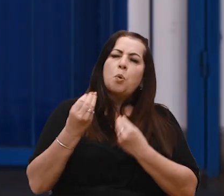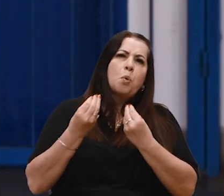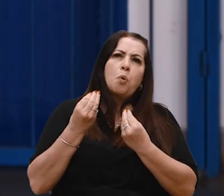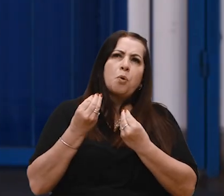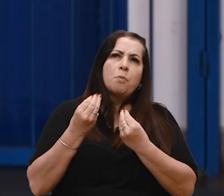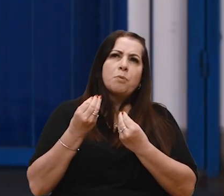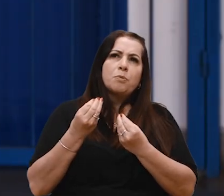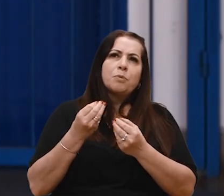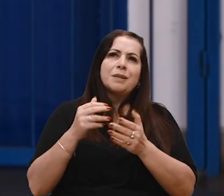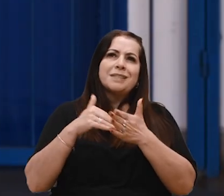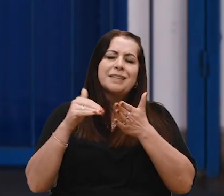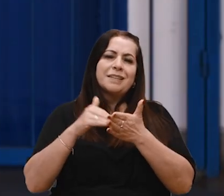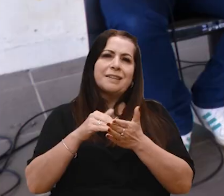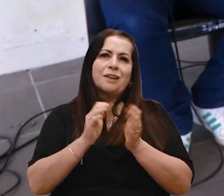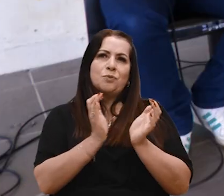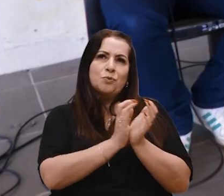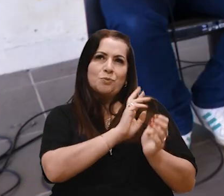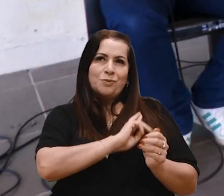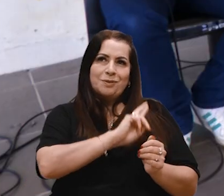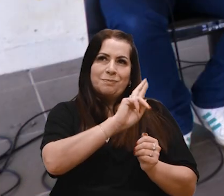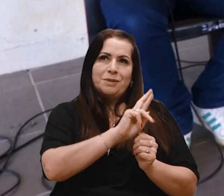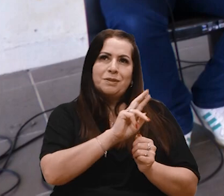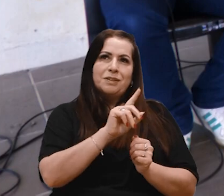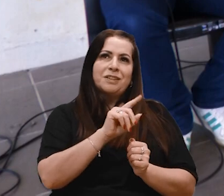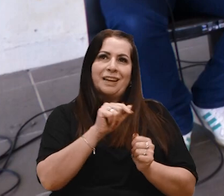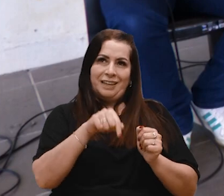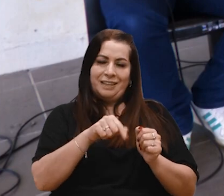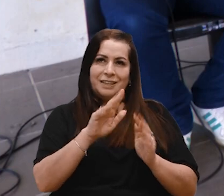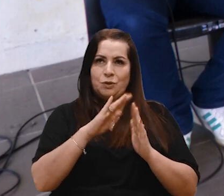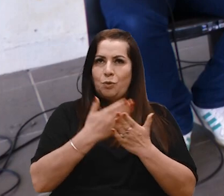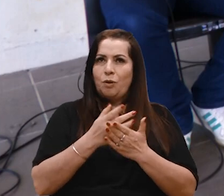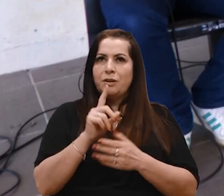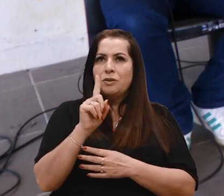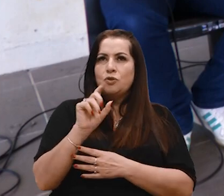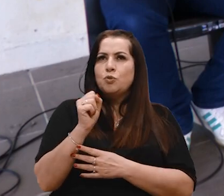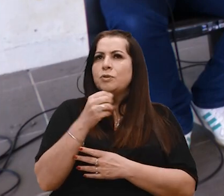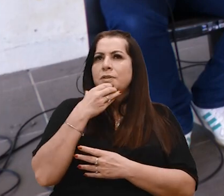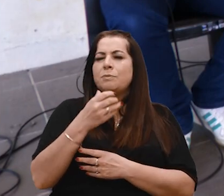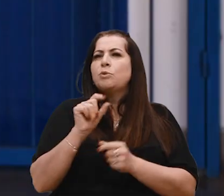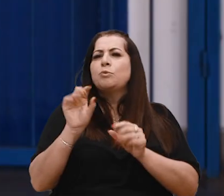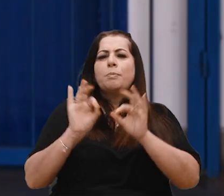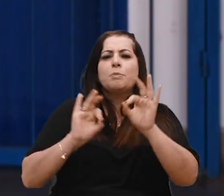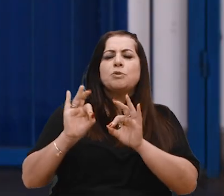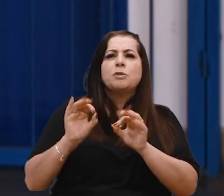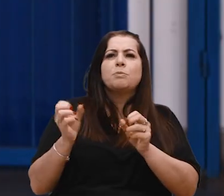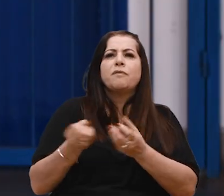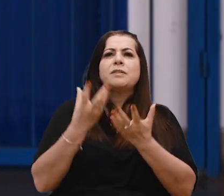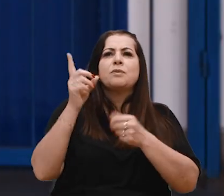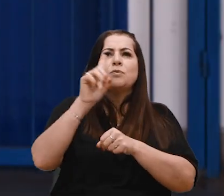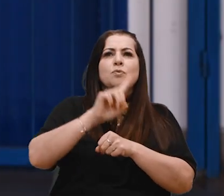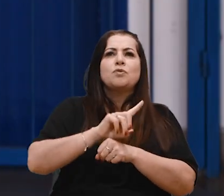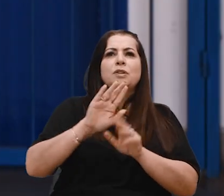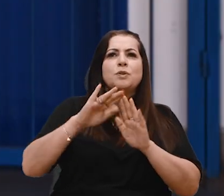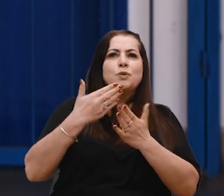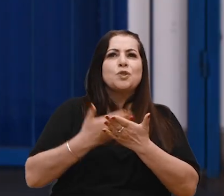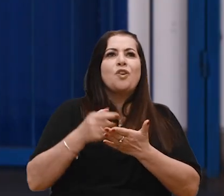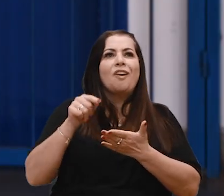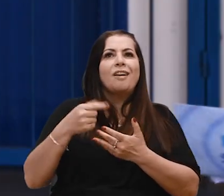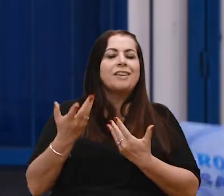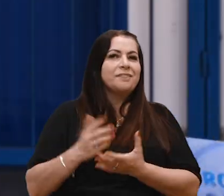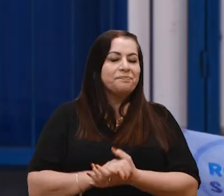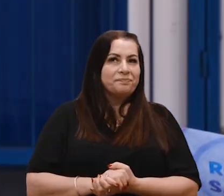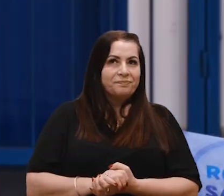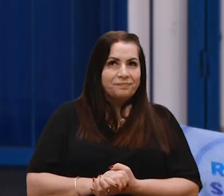Mas, Volks, como secretário do Grêmio, dia 18 de dezembro, o que tu está planejando para fazer aqui, para festejar essa data aqui